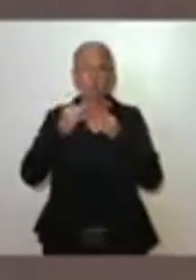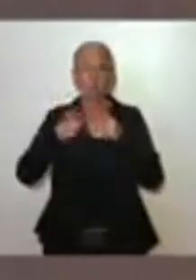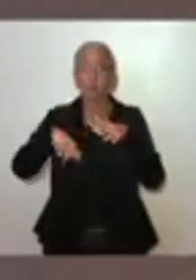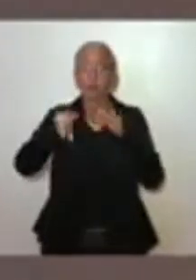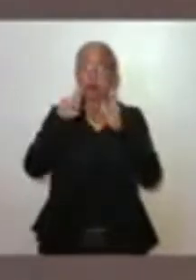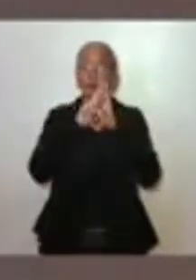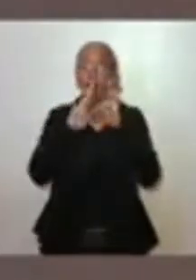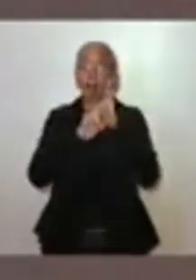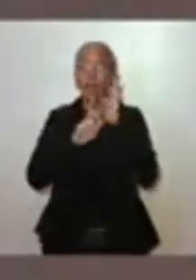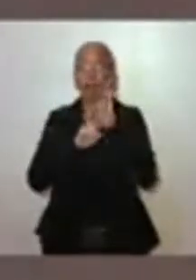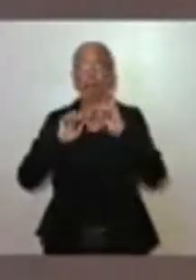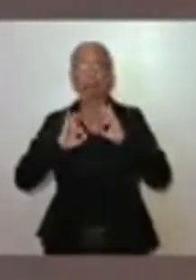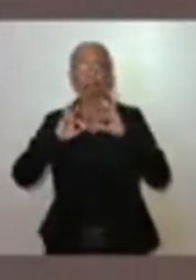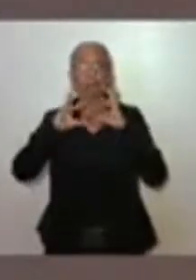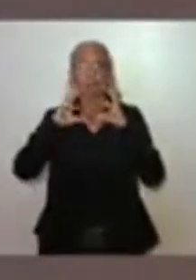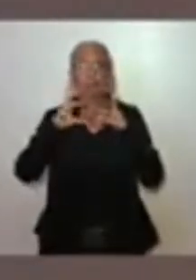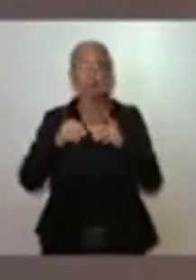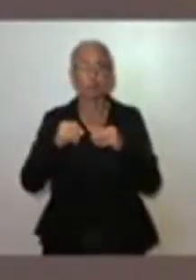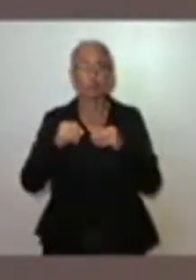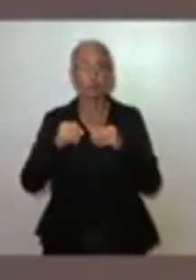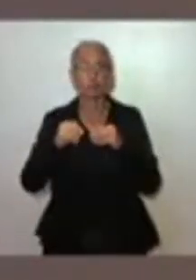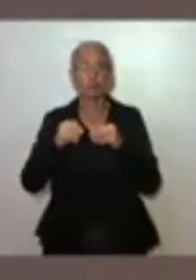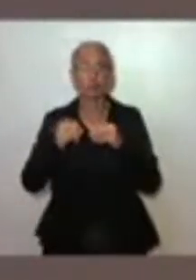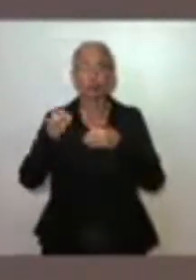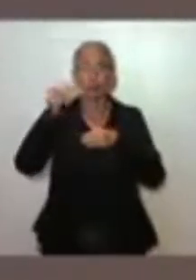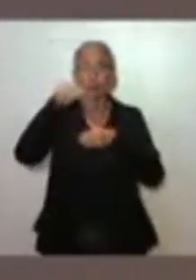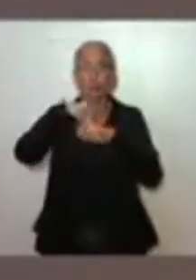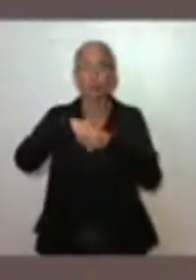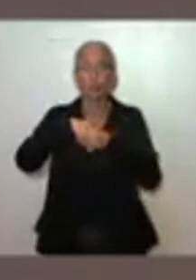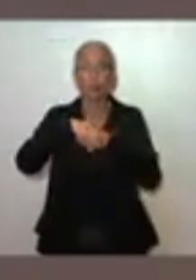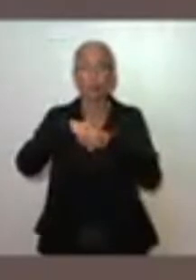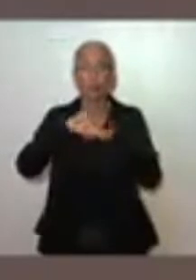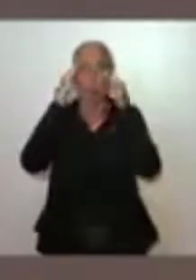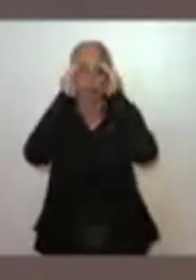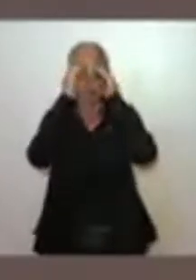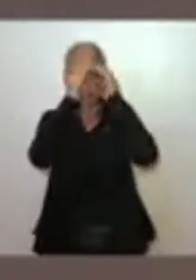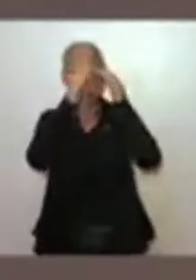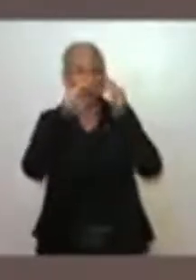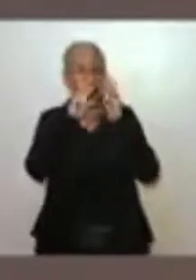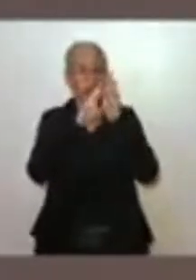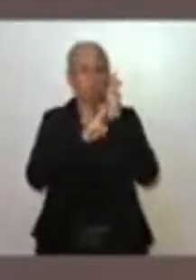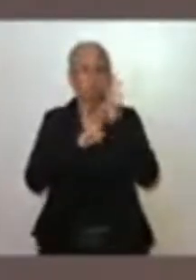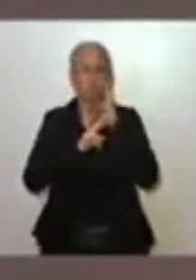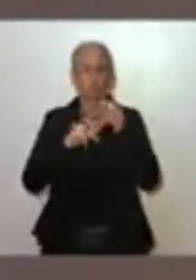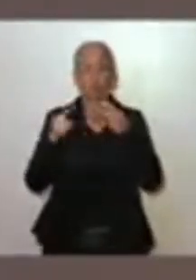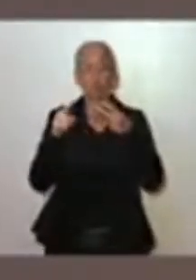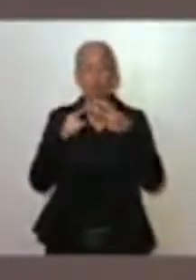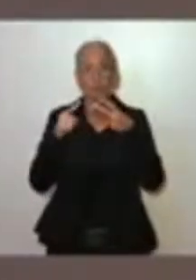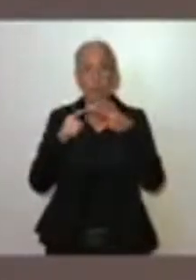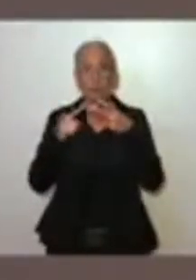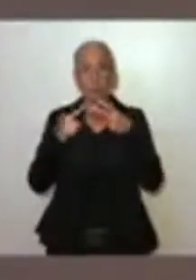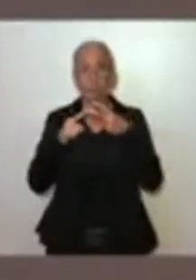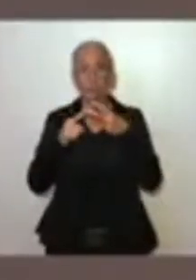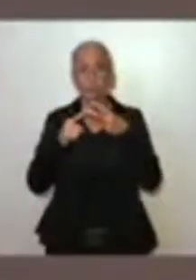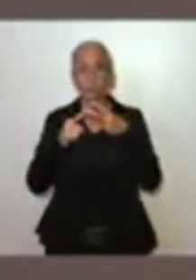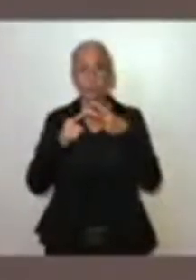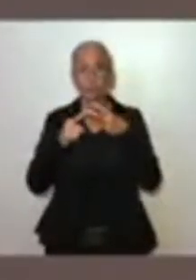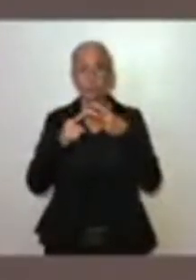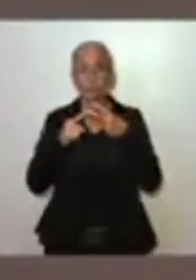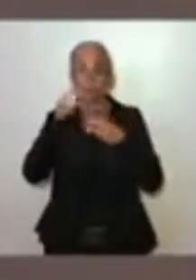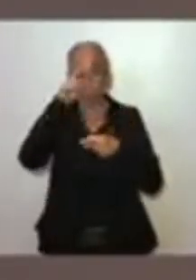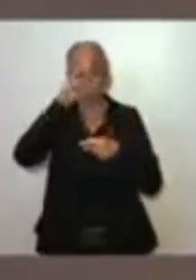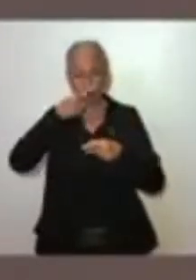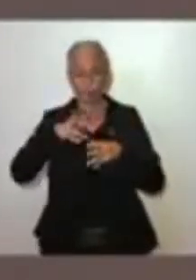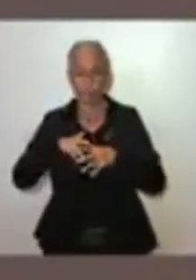valem para todos e estamos todos sujeitos a ela e a segunda limitação ao poder das maiorias